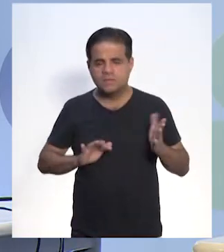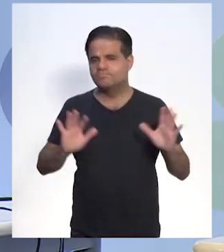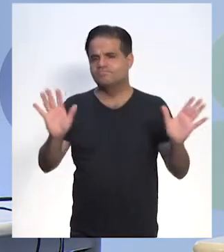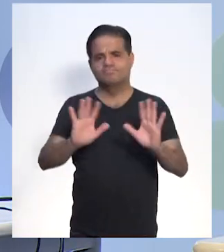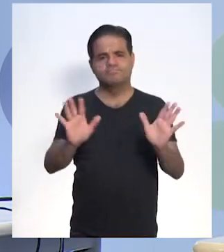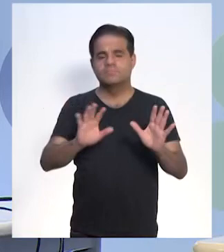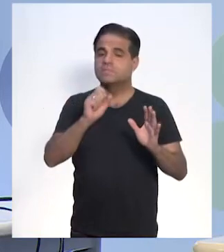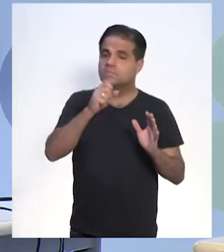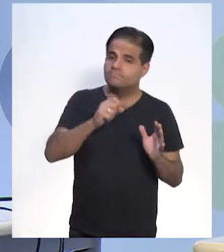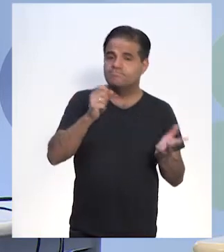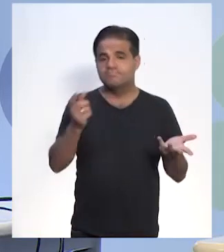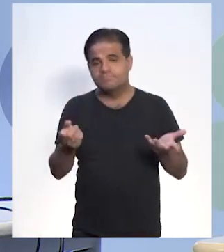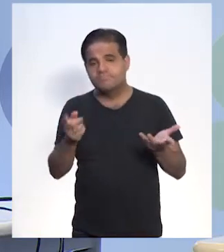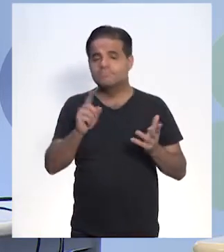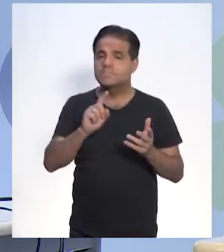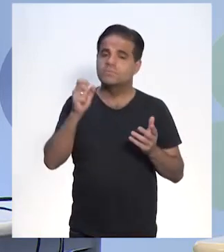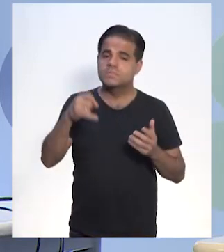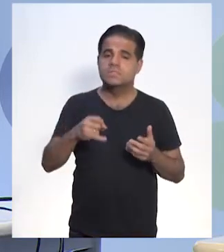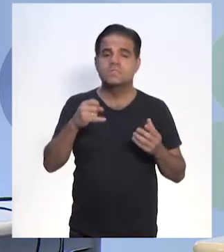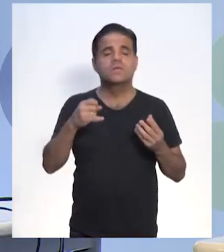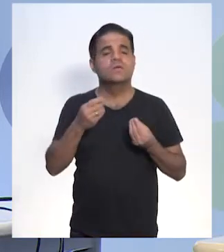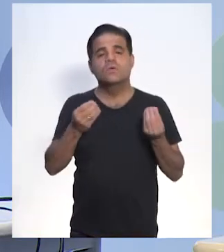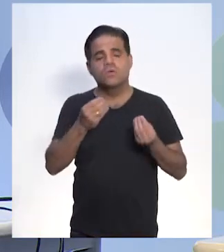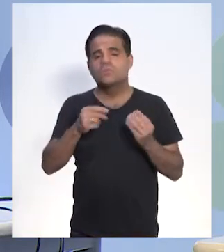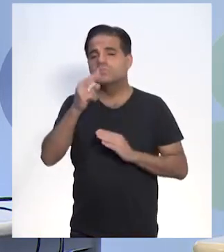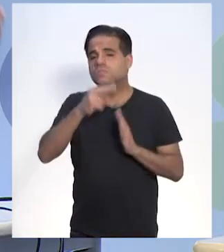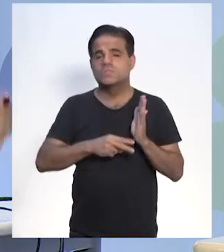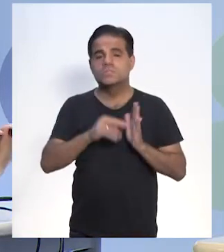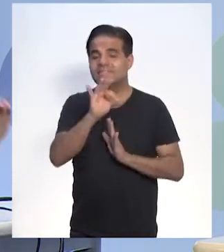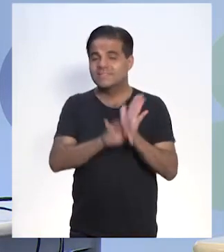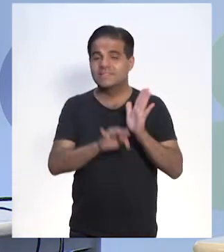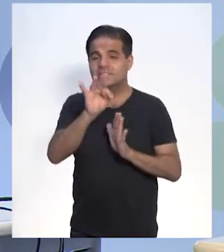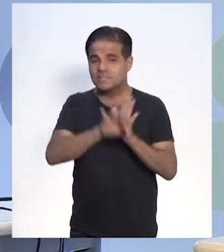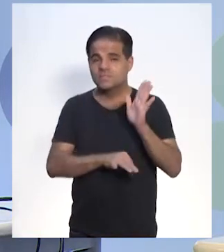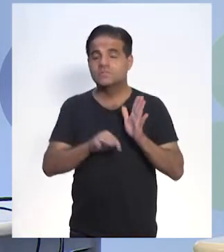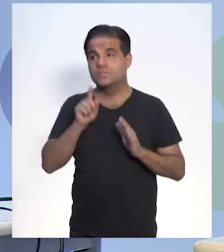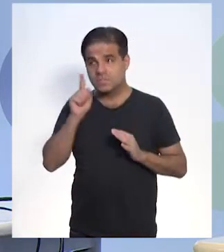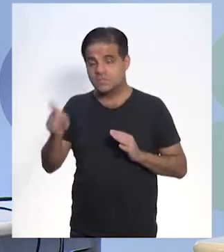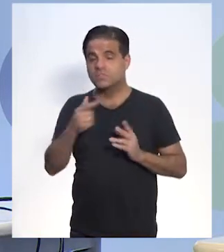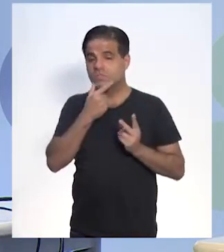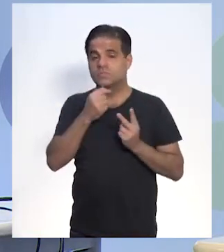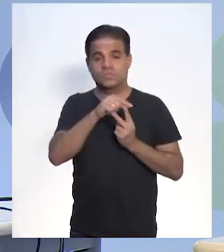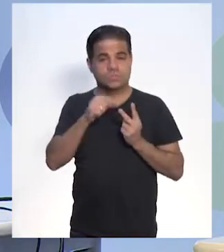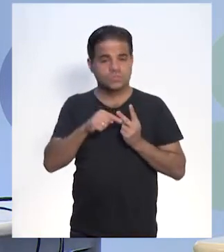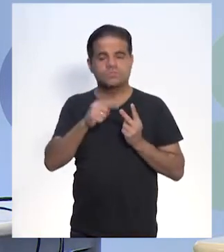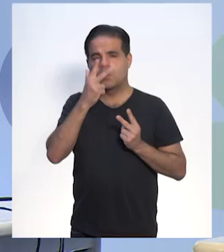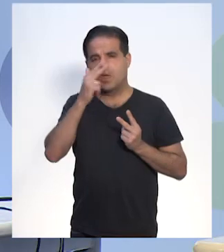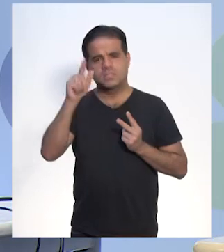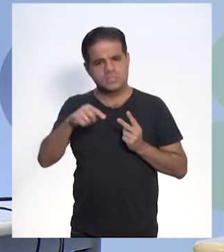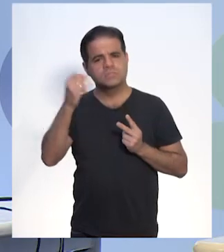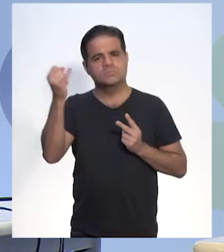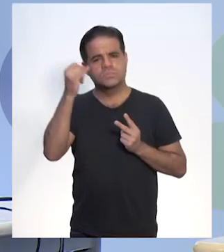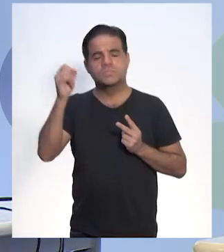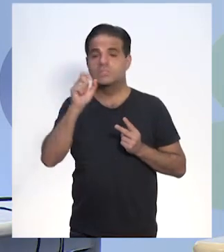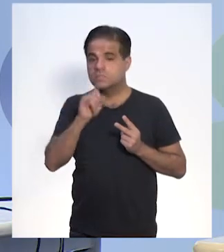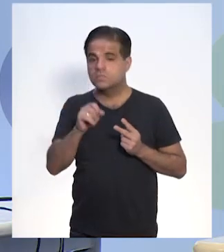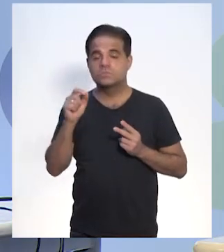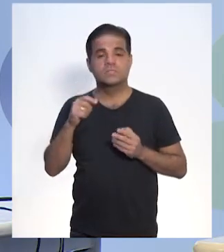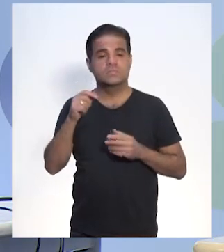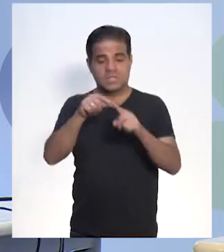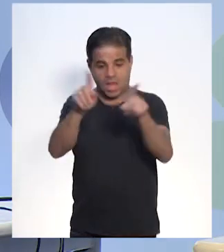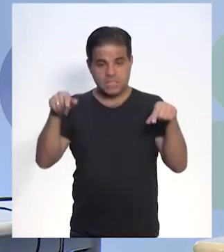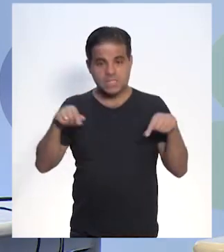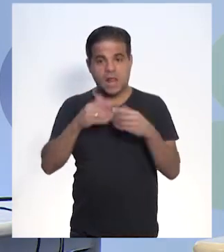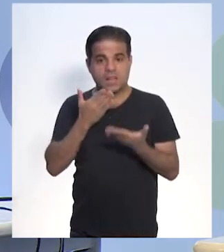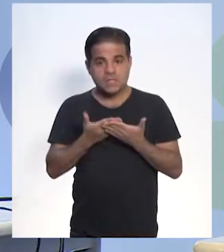e sim. Vamos ver se você concorda comigo, Andréia. Como nós leremos textos desses autores, eu acho que é importante, se nós estivéssemos na sala